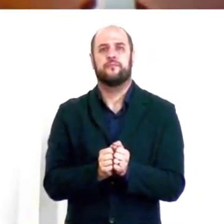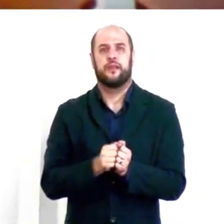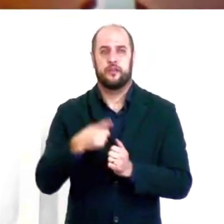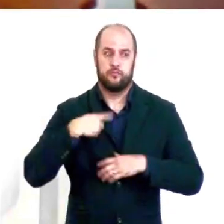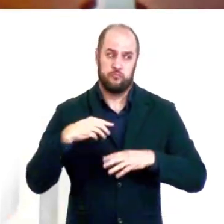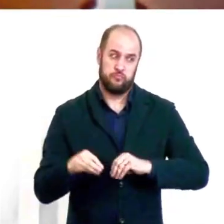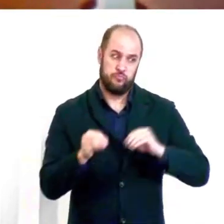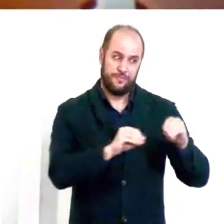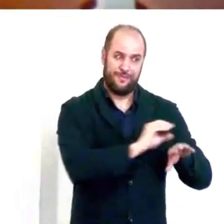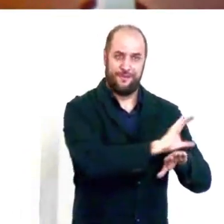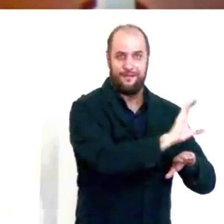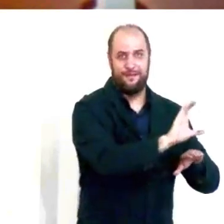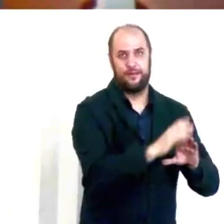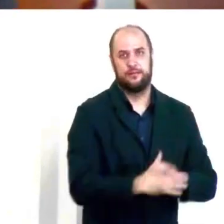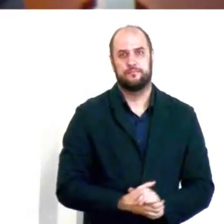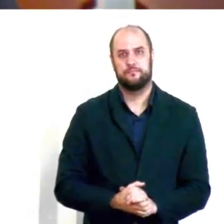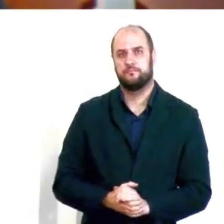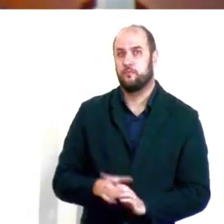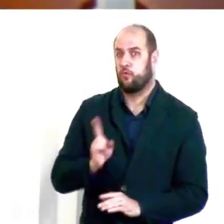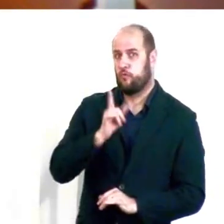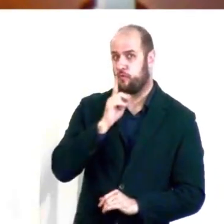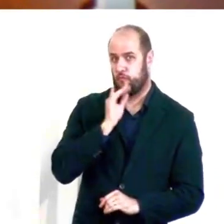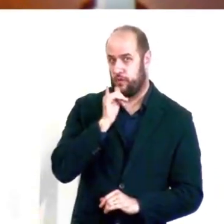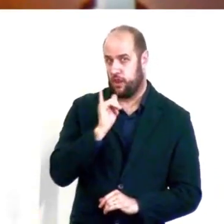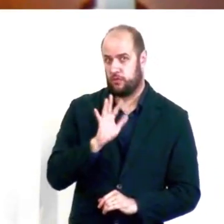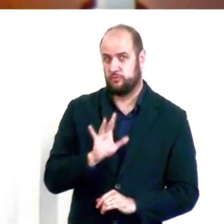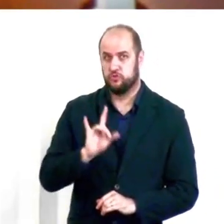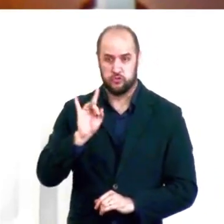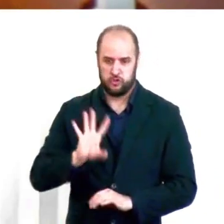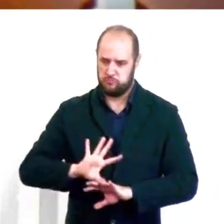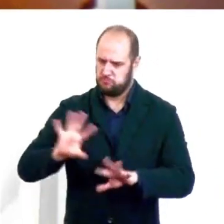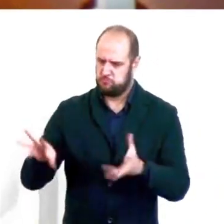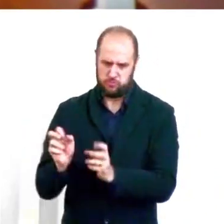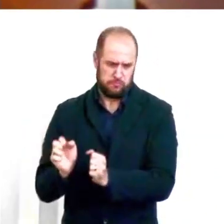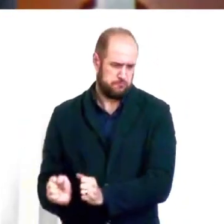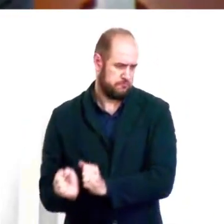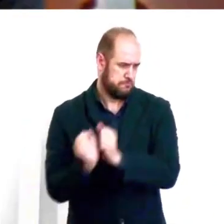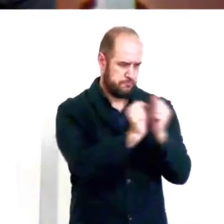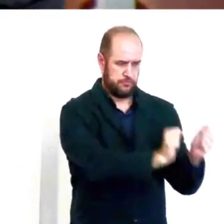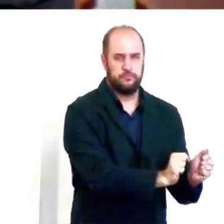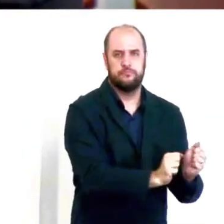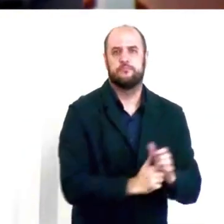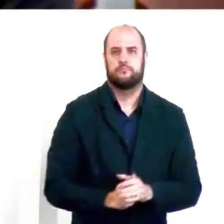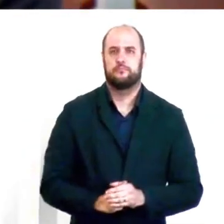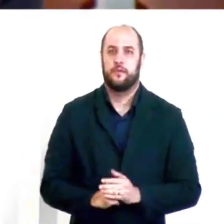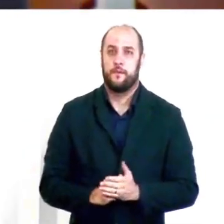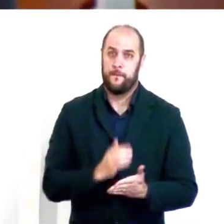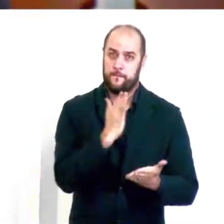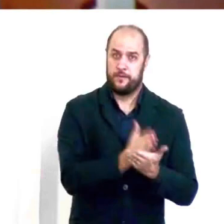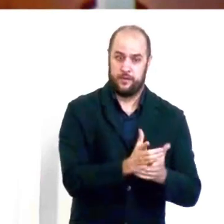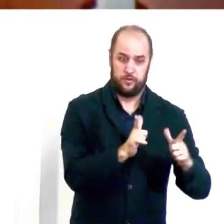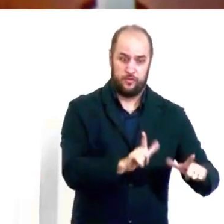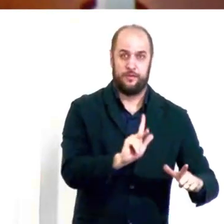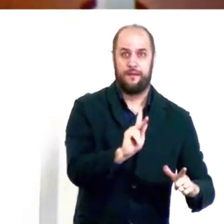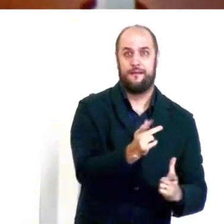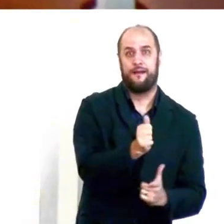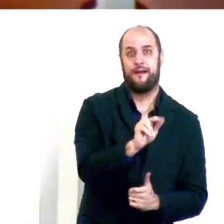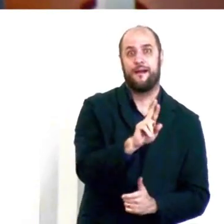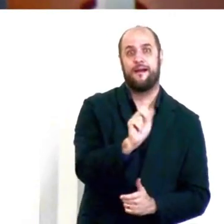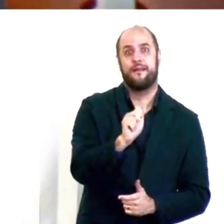Canaã. Ele apenas foi. E ele parou em Arã. E ali em